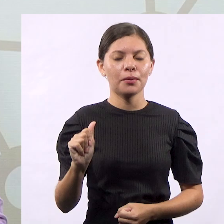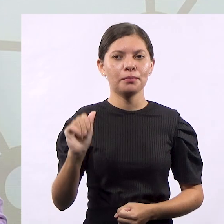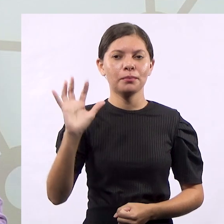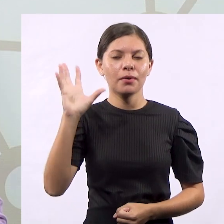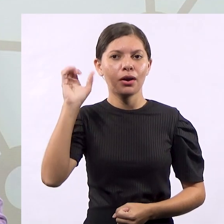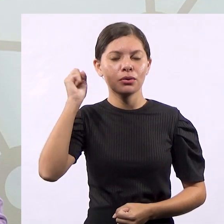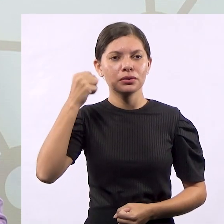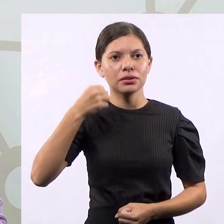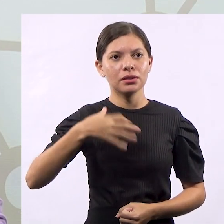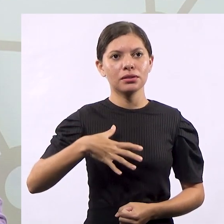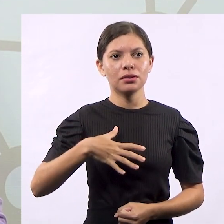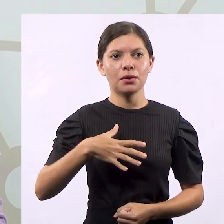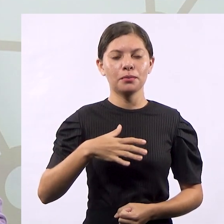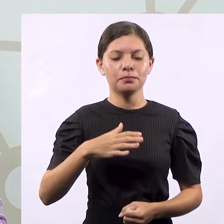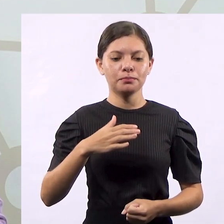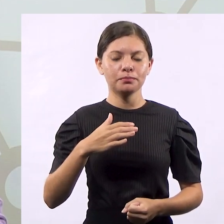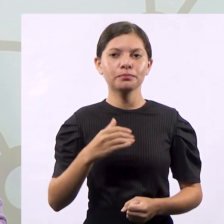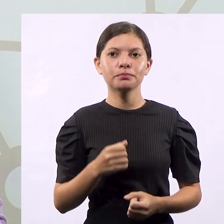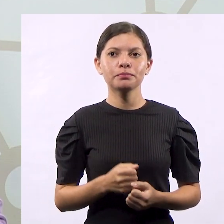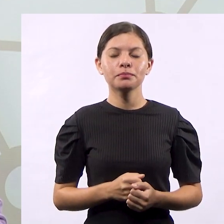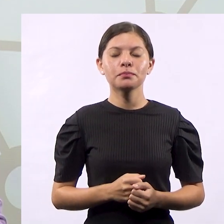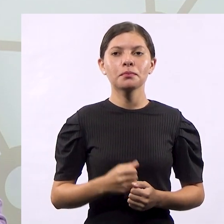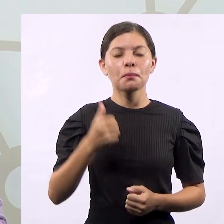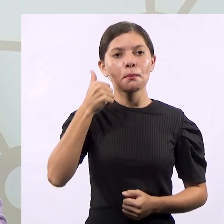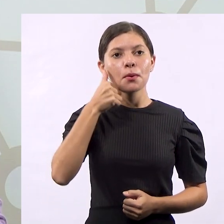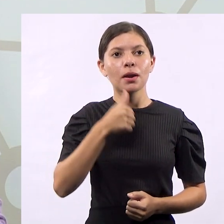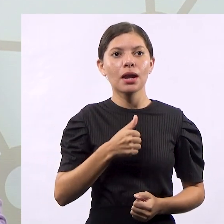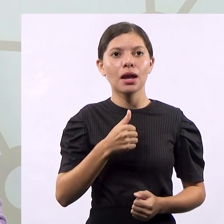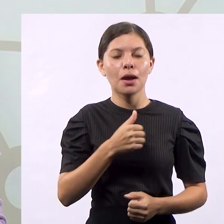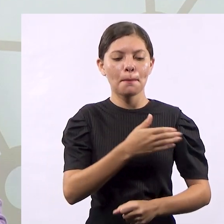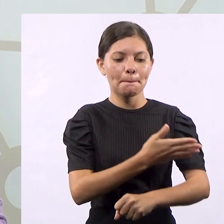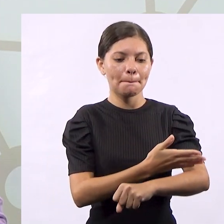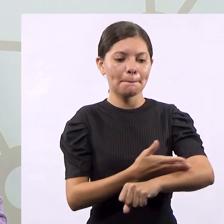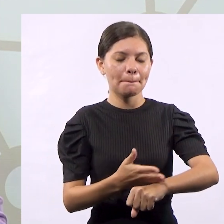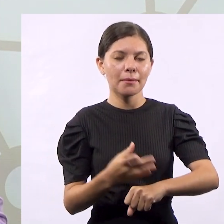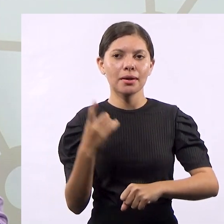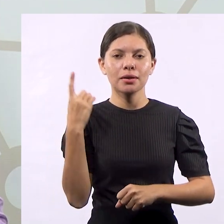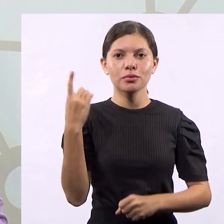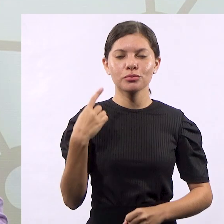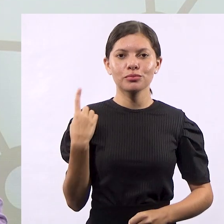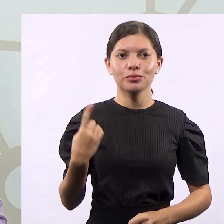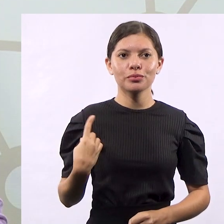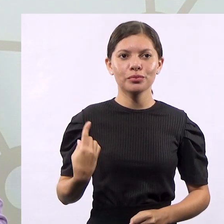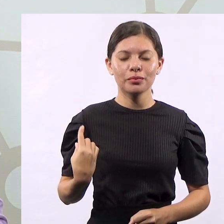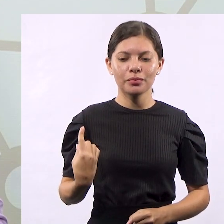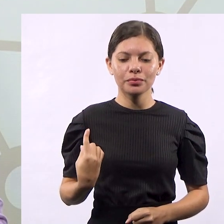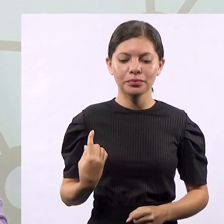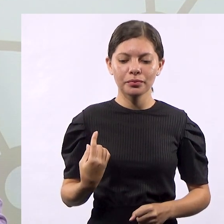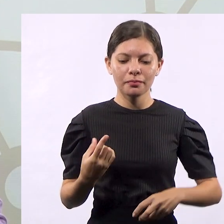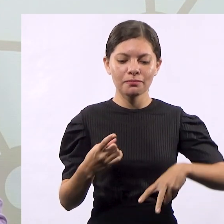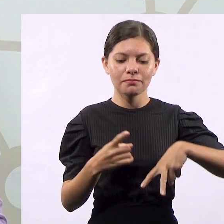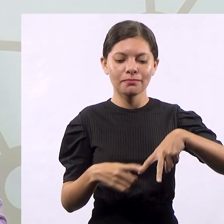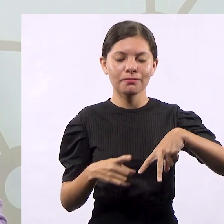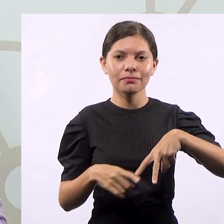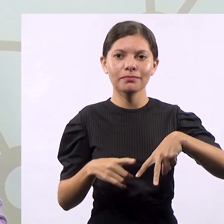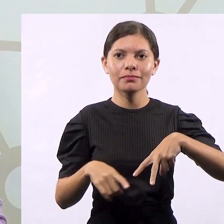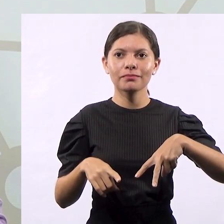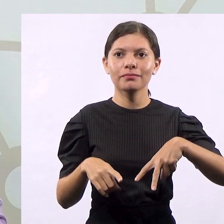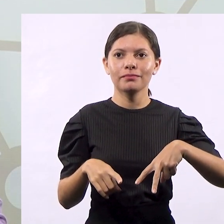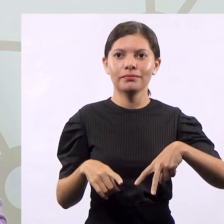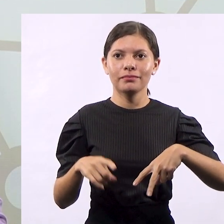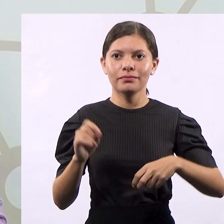mulher branca, dos cabelos encaracolados, na altura do ombro. Estou usando uma saia azul, uma camisa